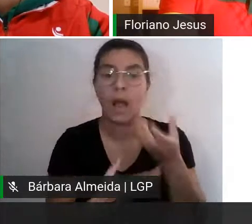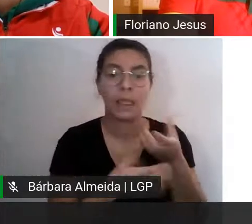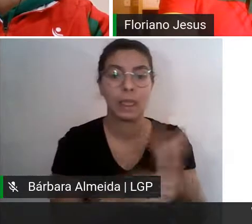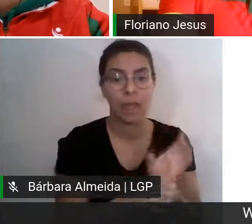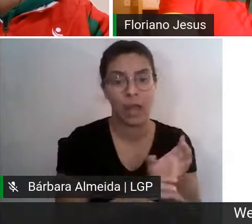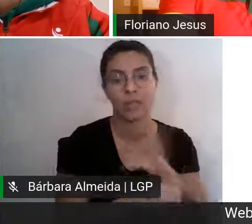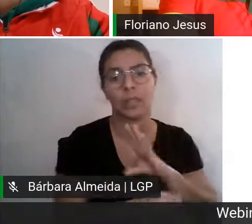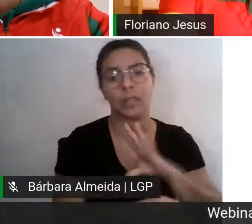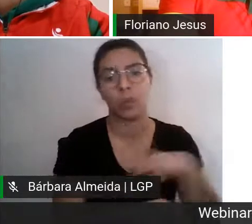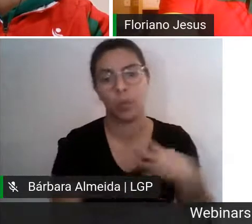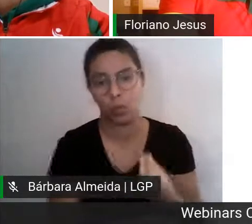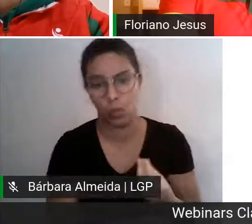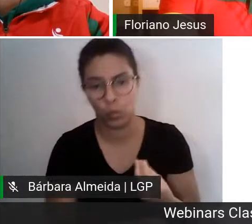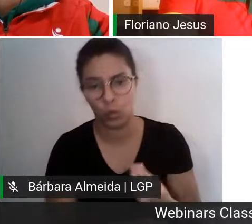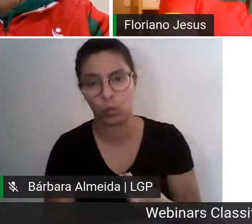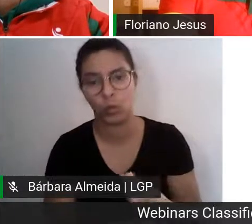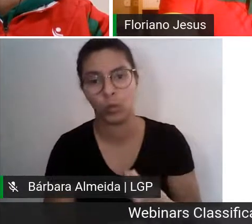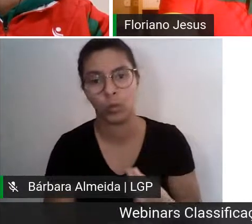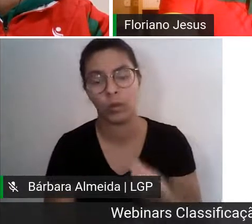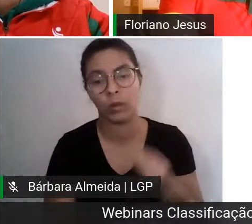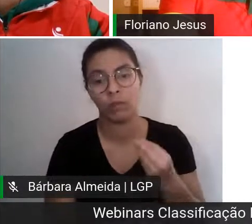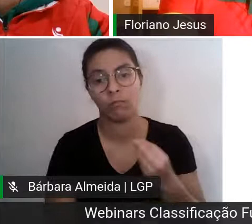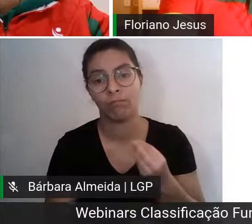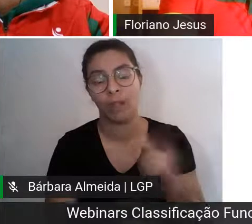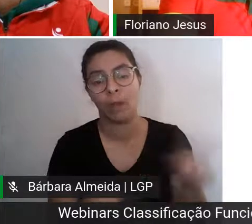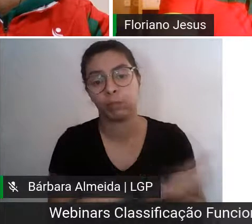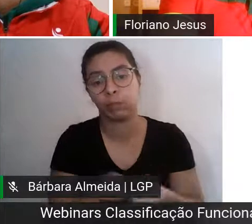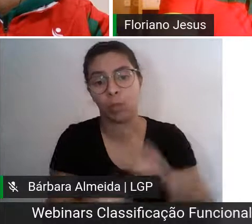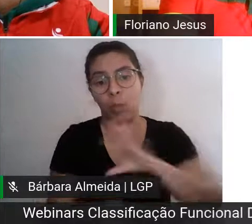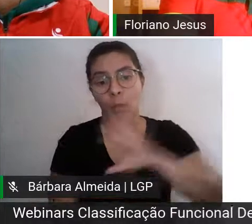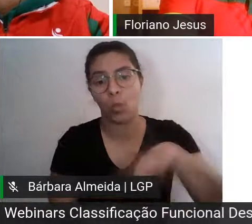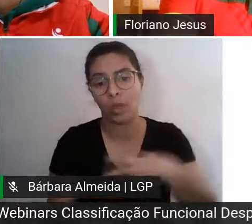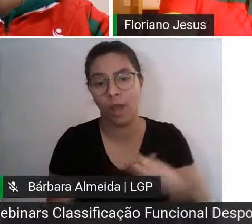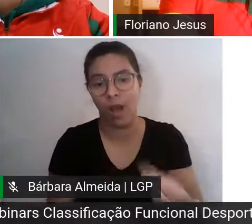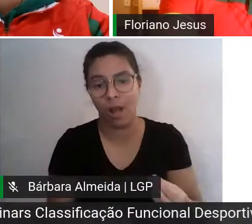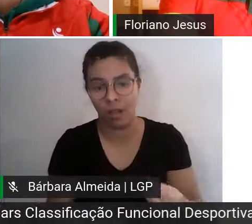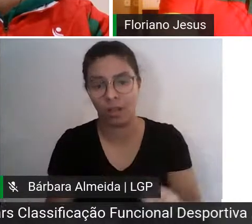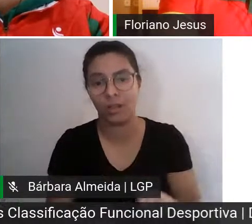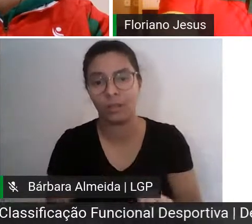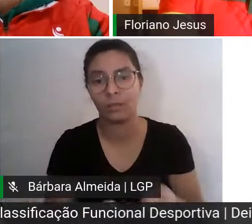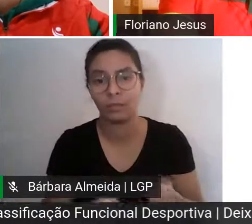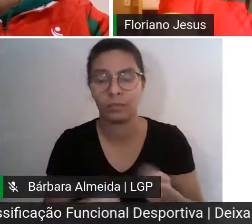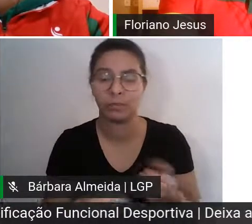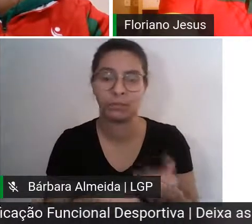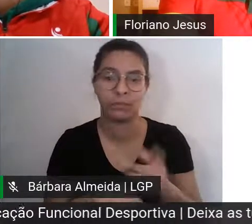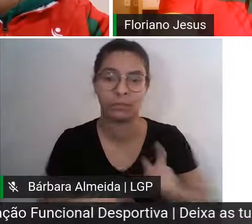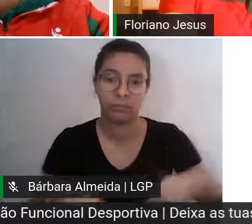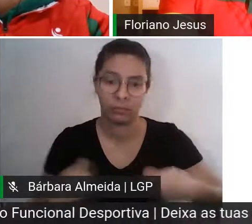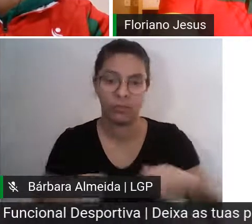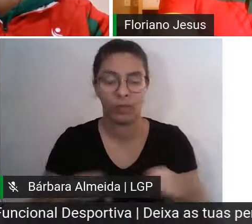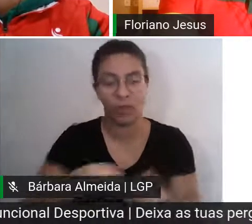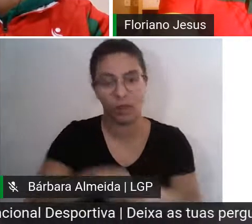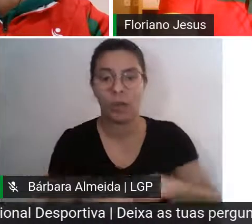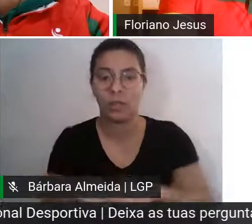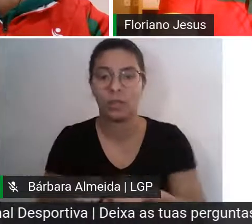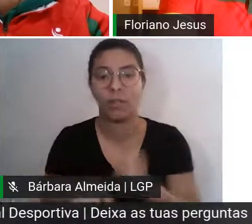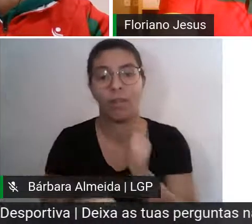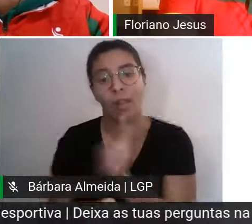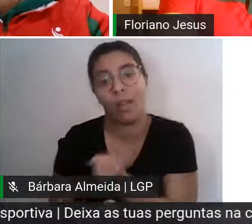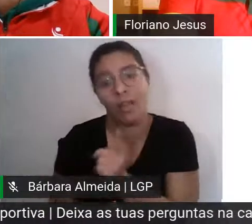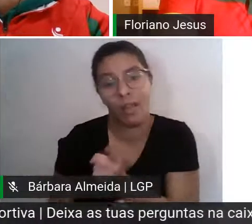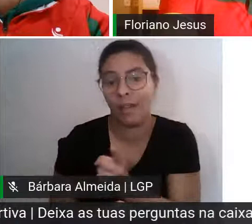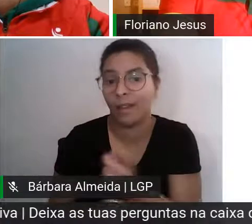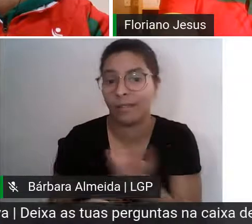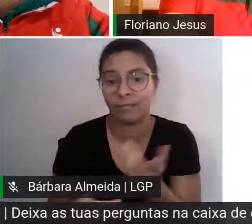Mundo, que será mundial para nós, para a canoagem, vai ser o tudo ou